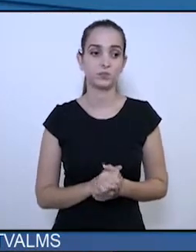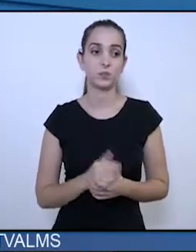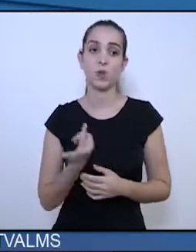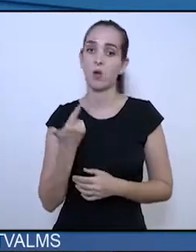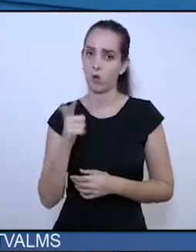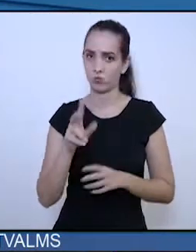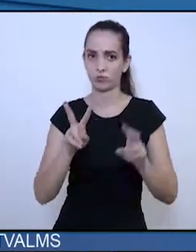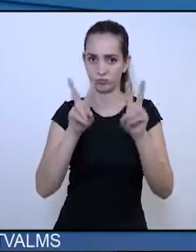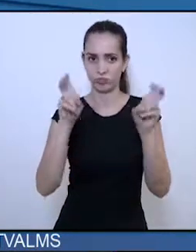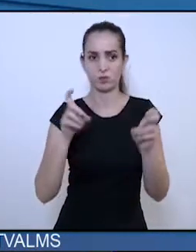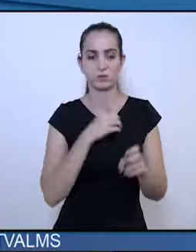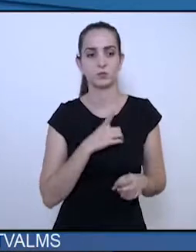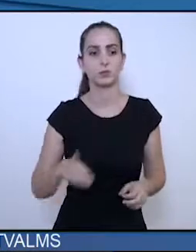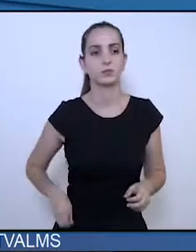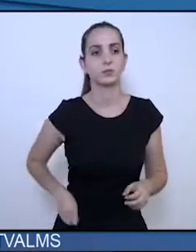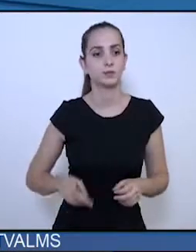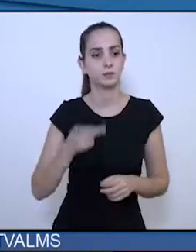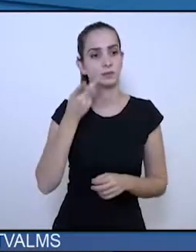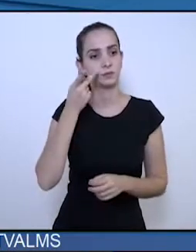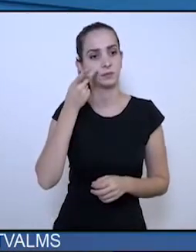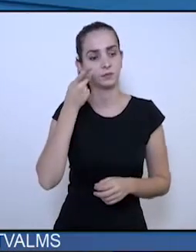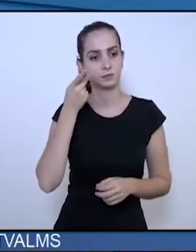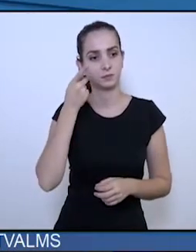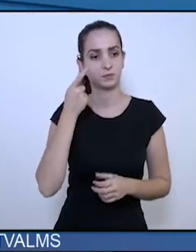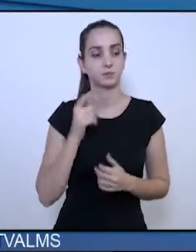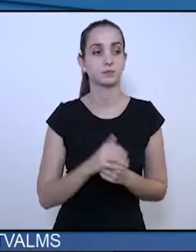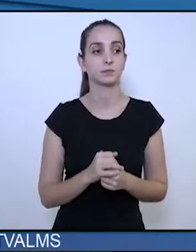Outra coisa, deputado Pedro Kemp,